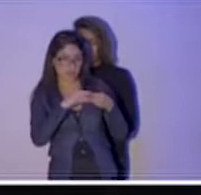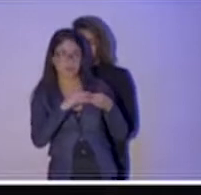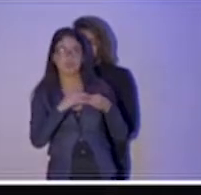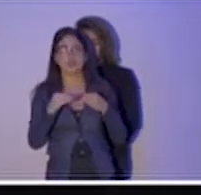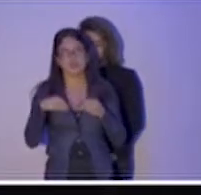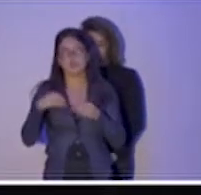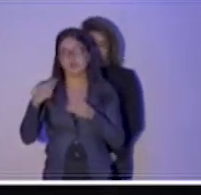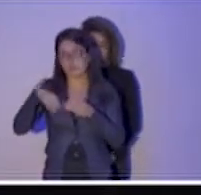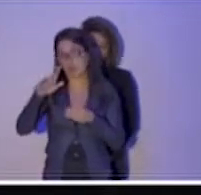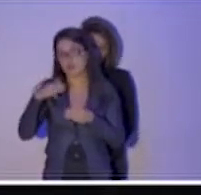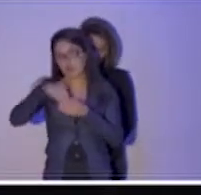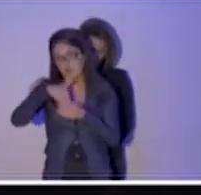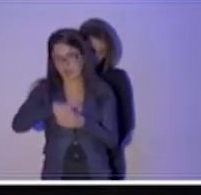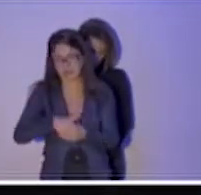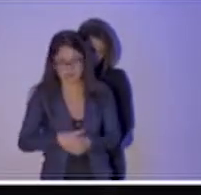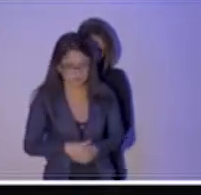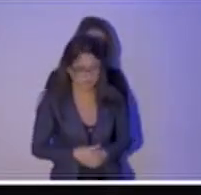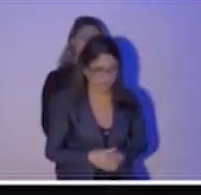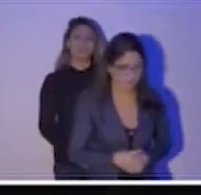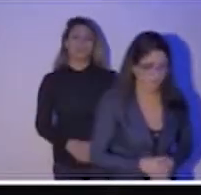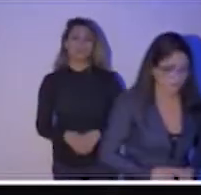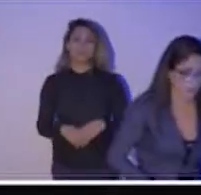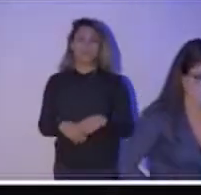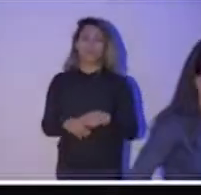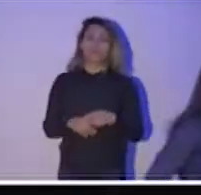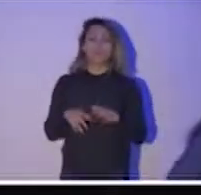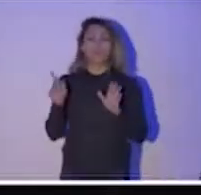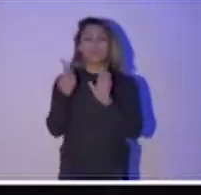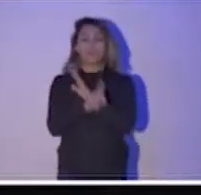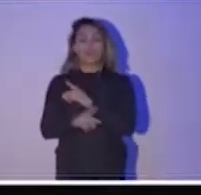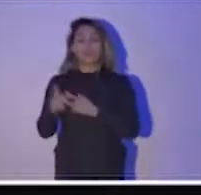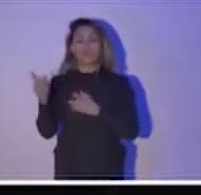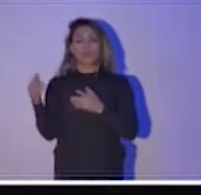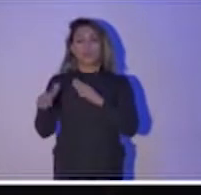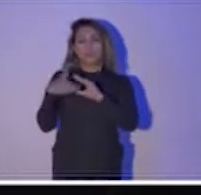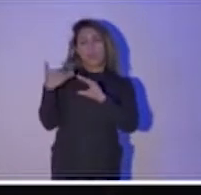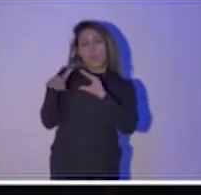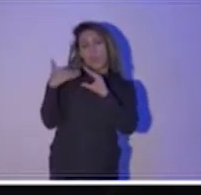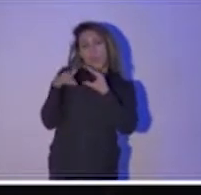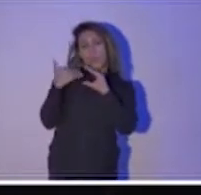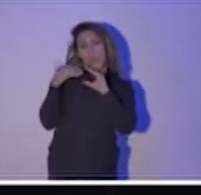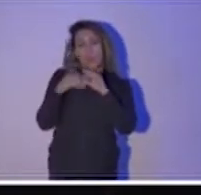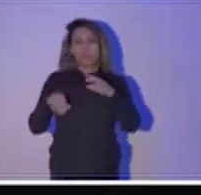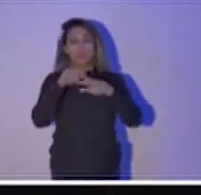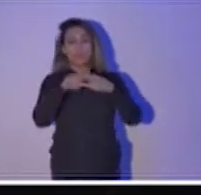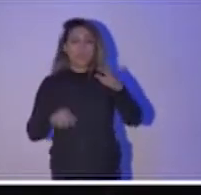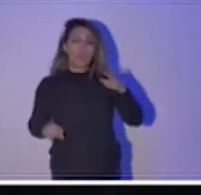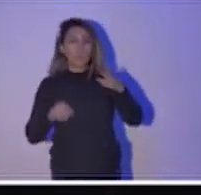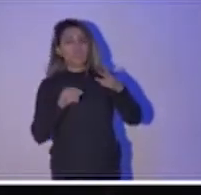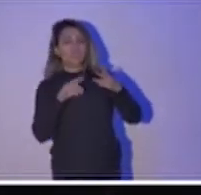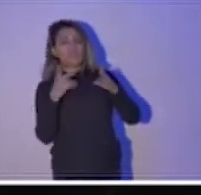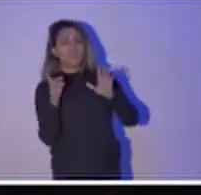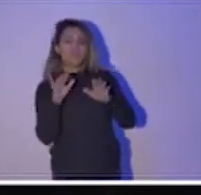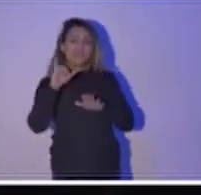que são as mais votadas e que acho que estão falando mais ou menos do mesmo tema, que foi um tópico que você abordou no começo da sua fala,